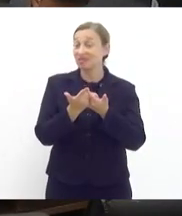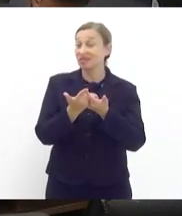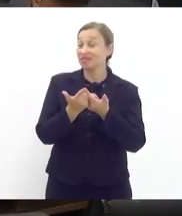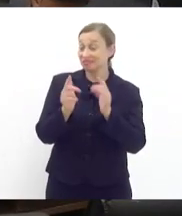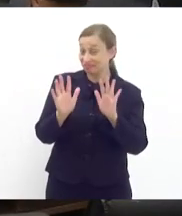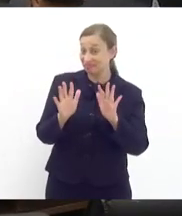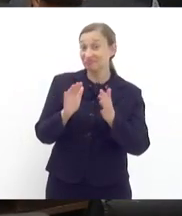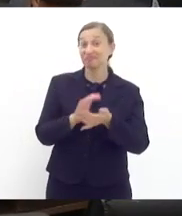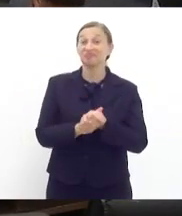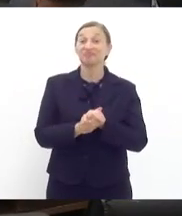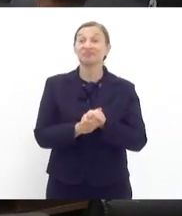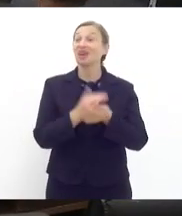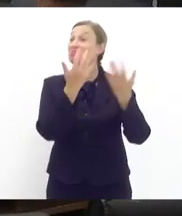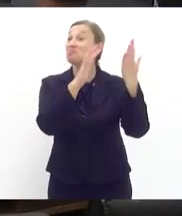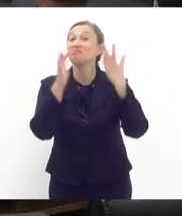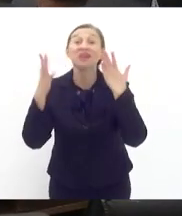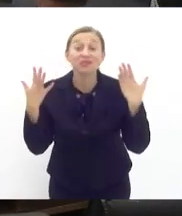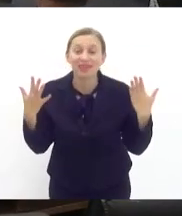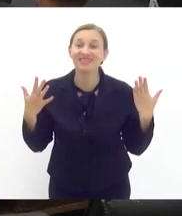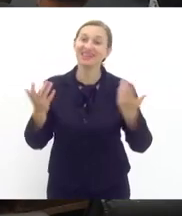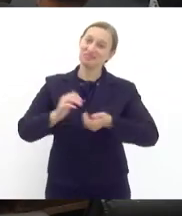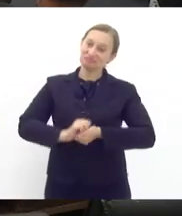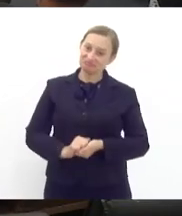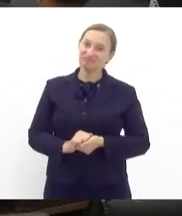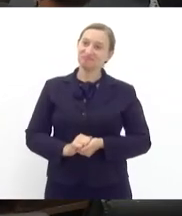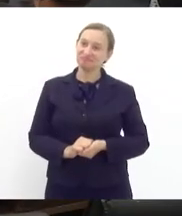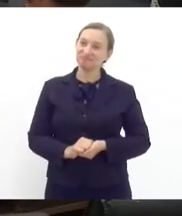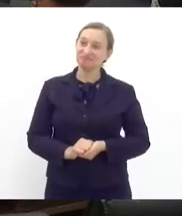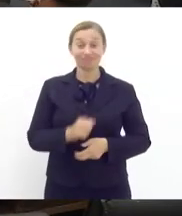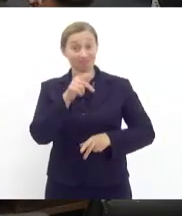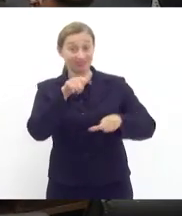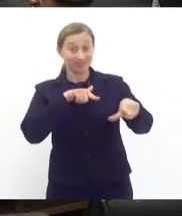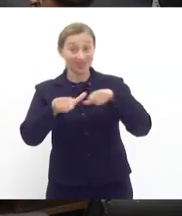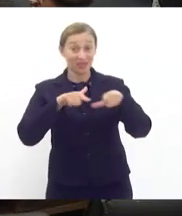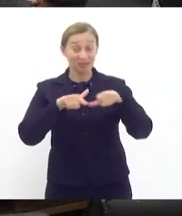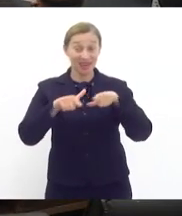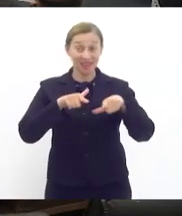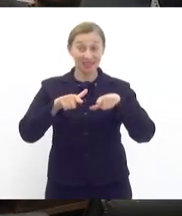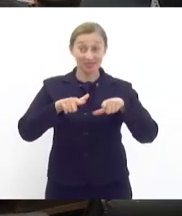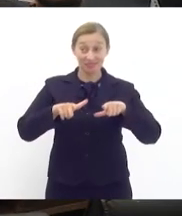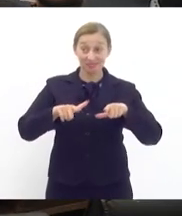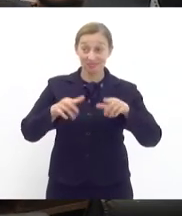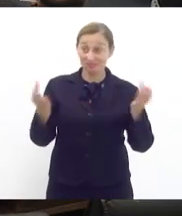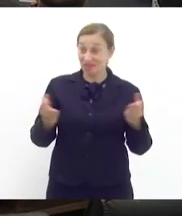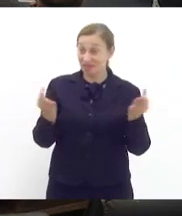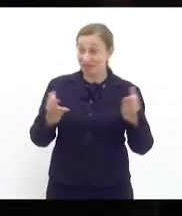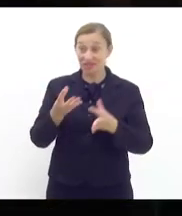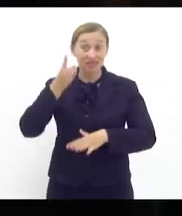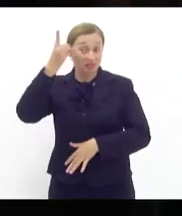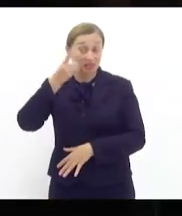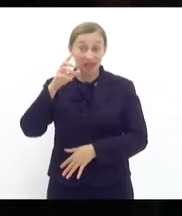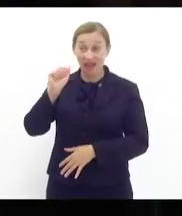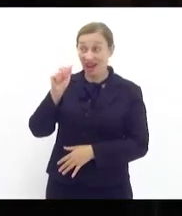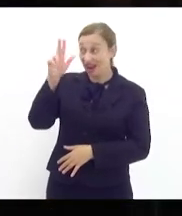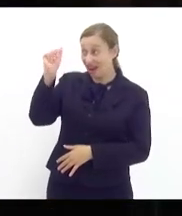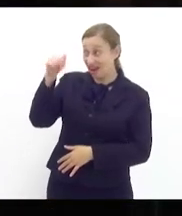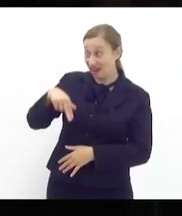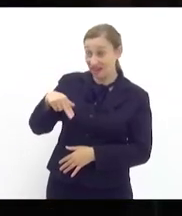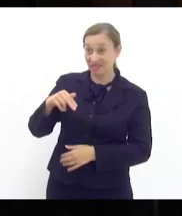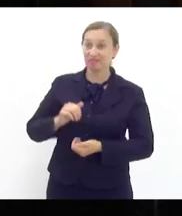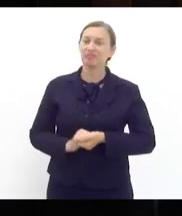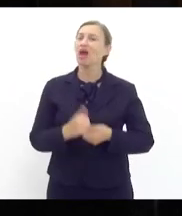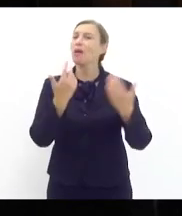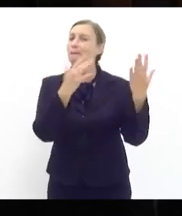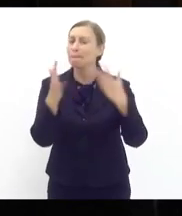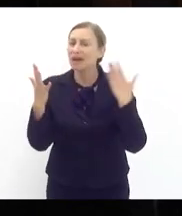aqui parabenizar o mandato e a brilhante atuação do deputado Alan Lopes quero